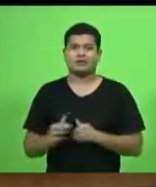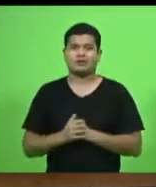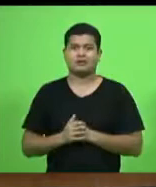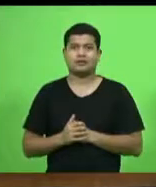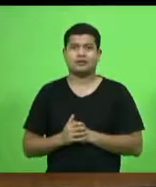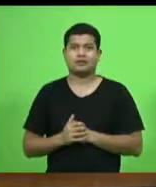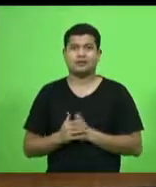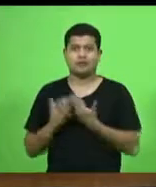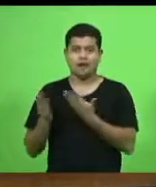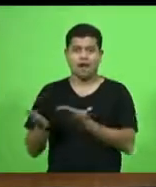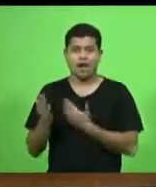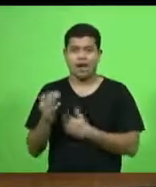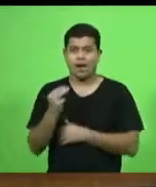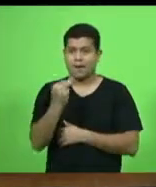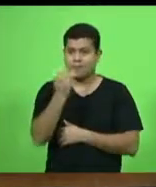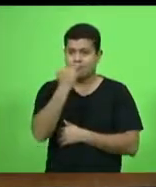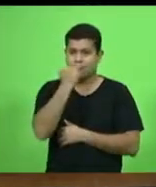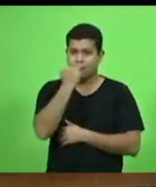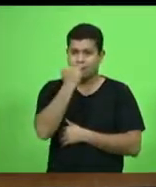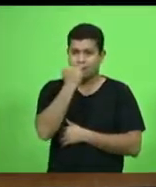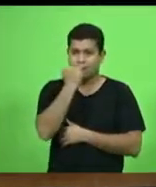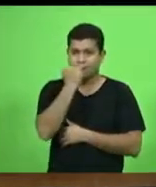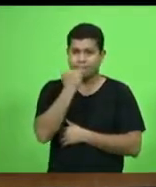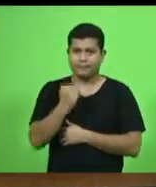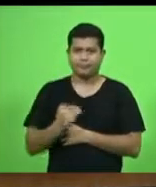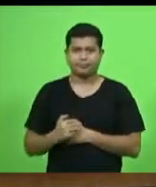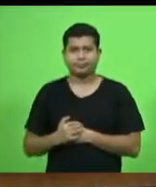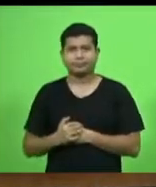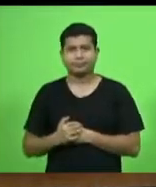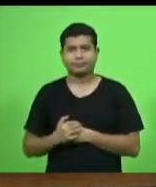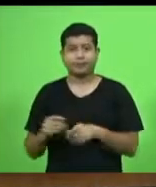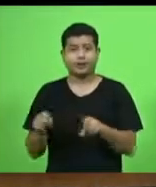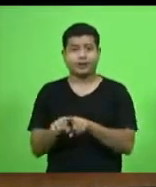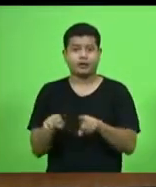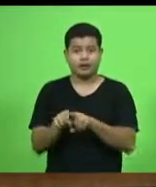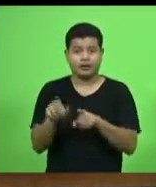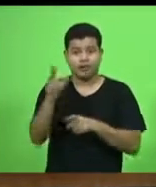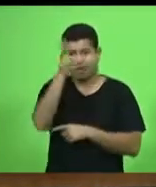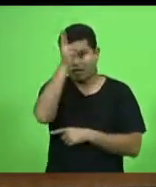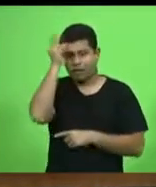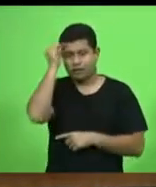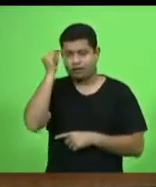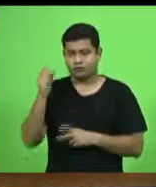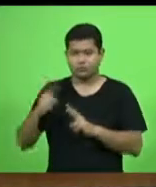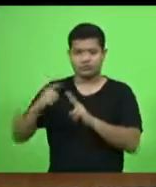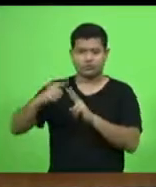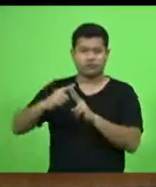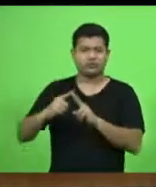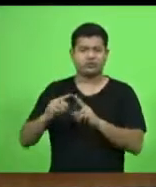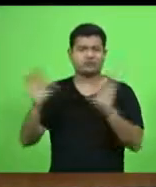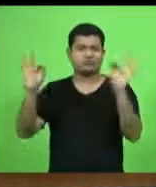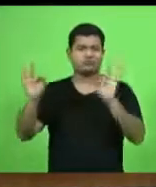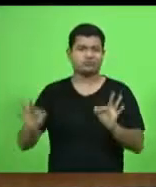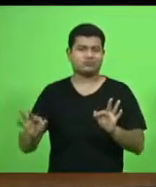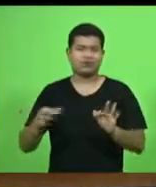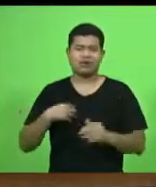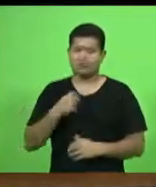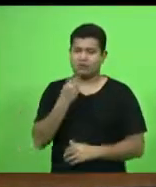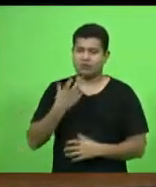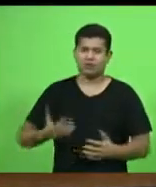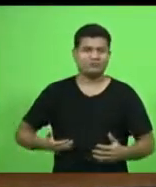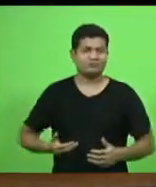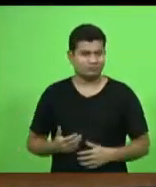Deputado Sopelso comemorou, a deputada Carminati também, isso é muito legal. A Assembleia já